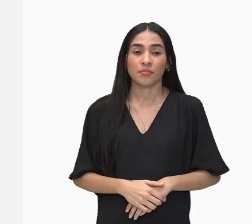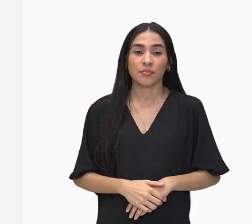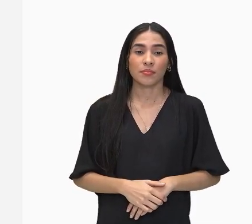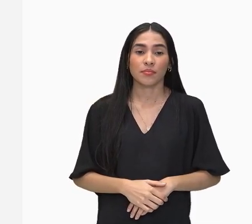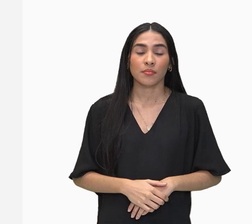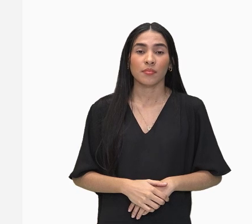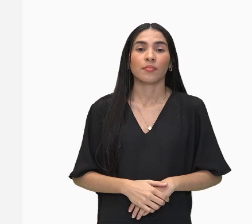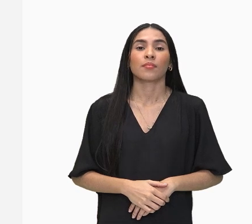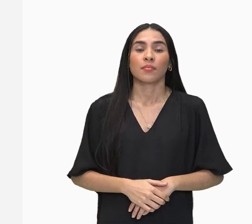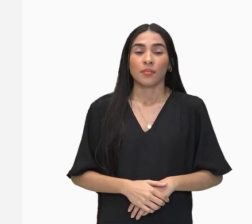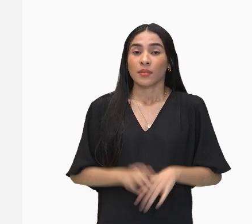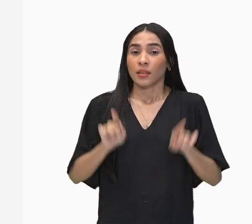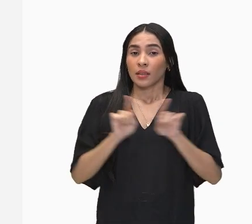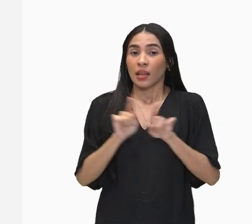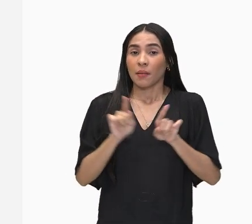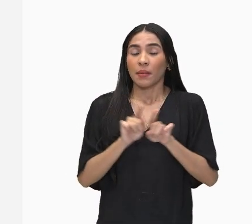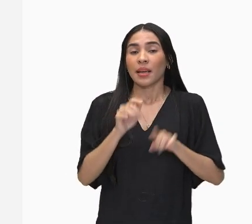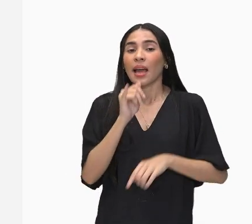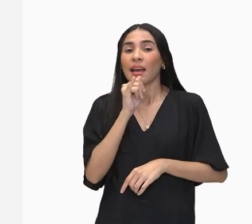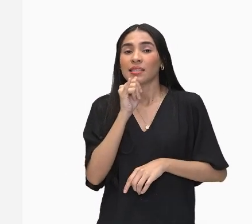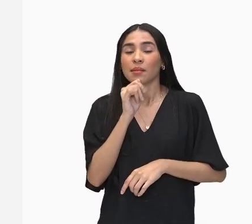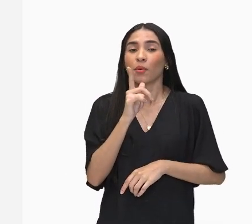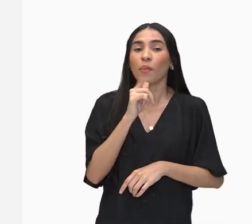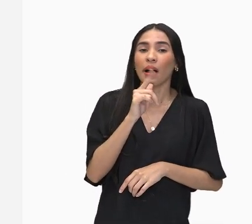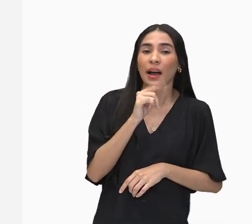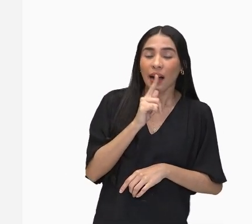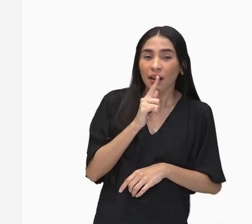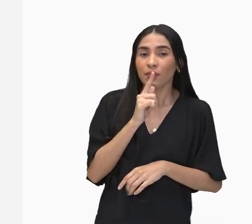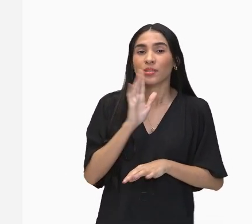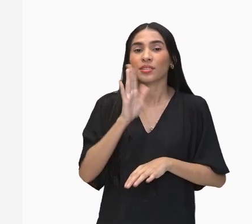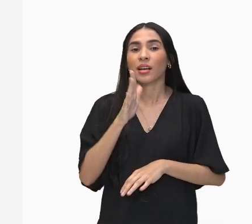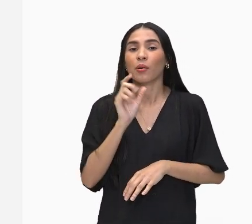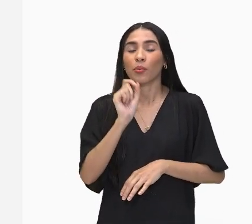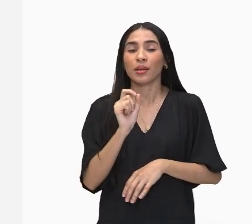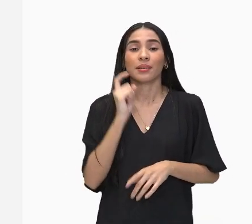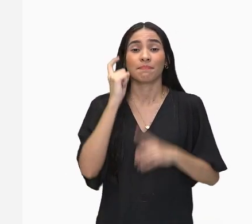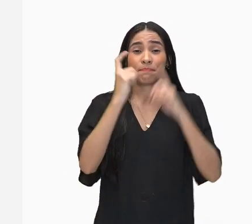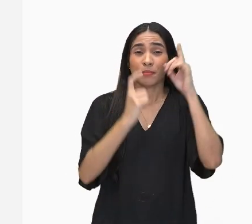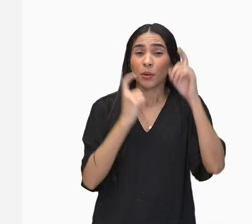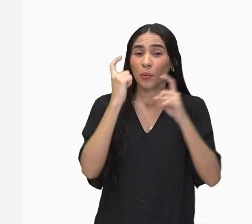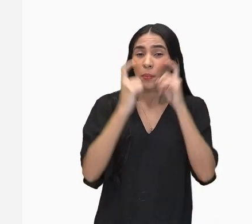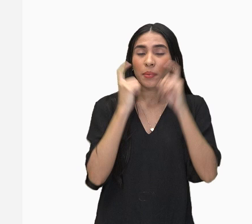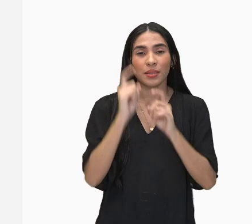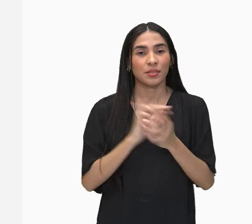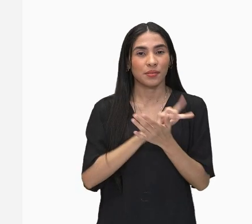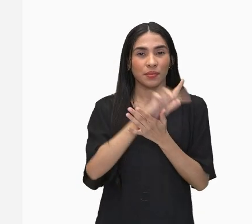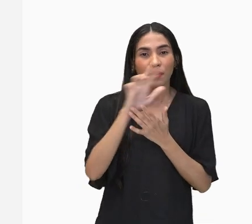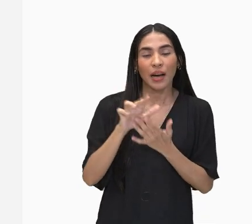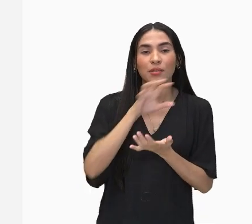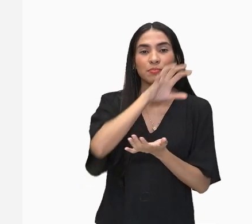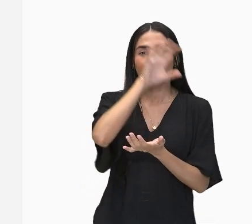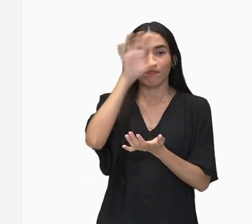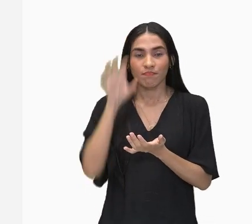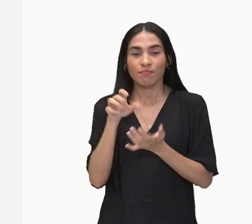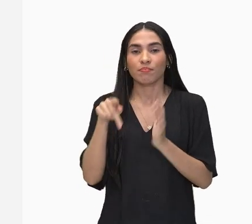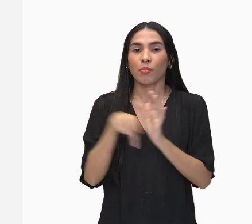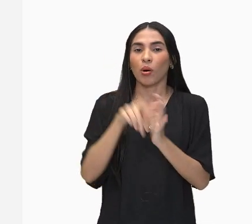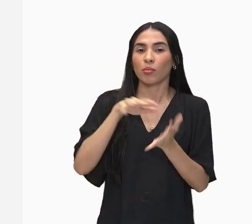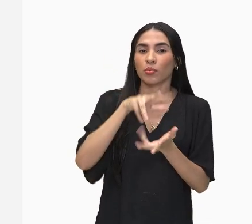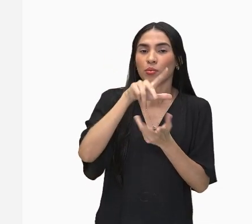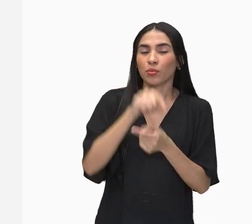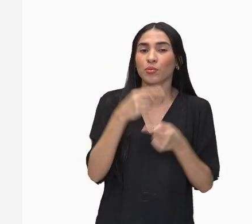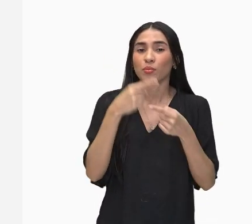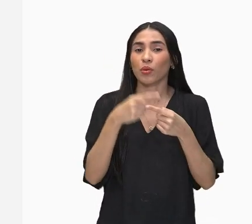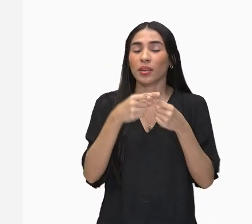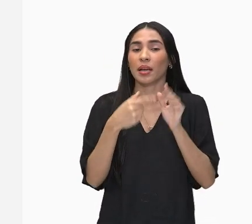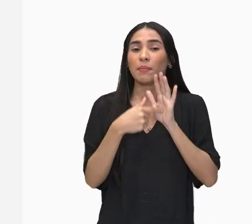dos recursos hídricos, a questão da água, ela já é muito preocupante em várias regiões do mundo, devido já apresentar